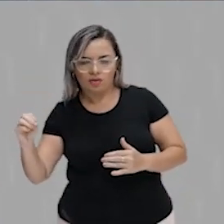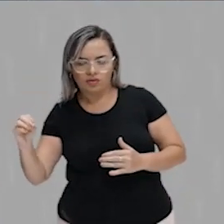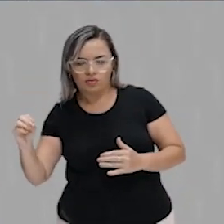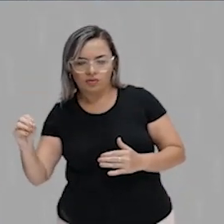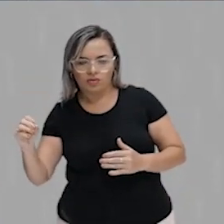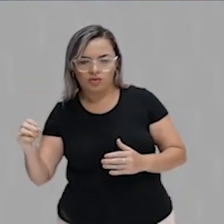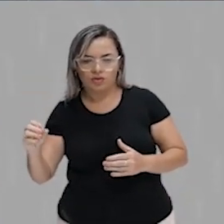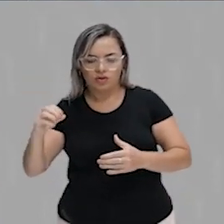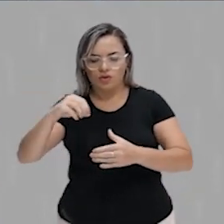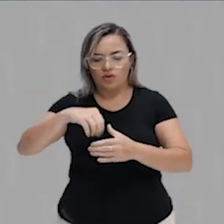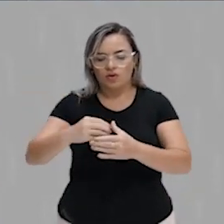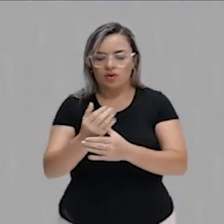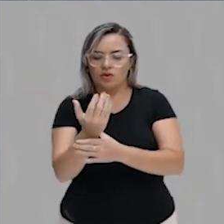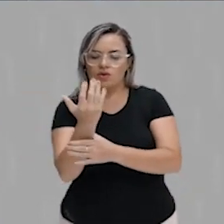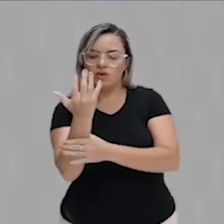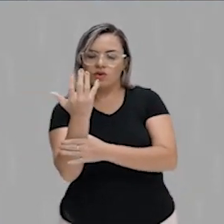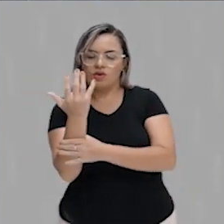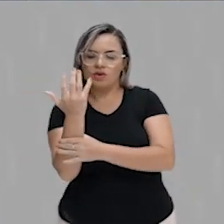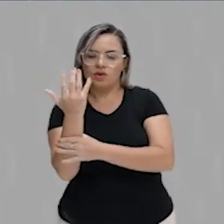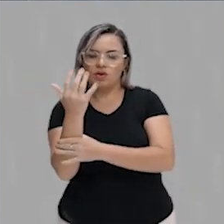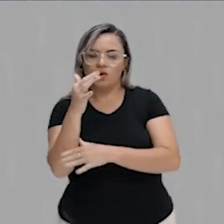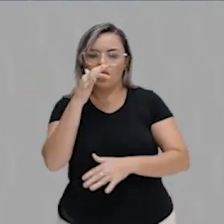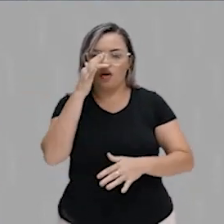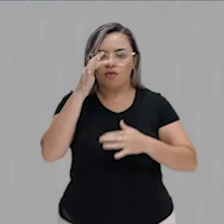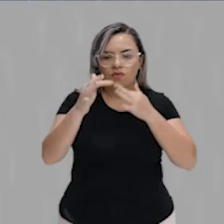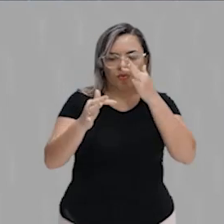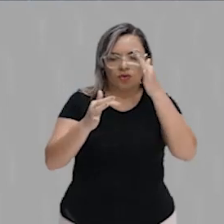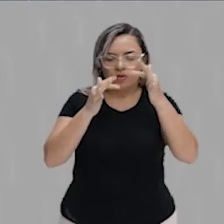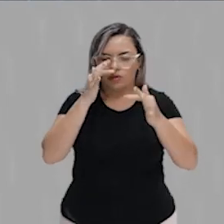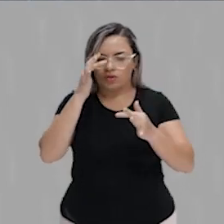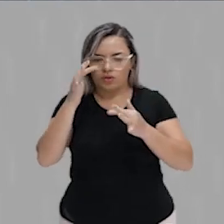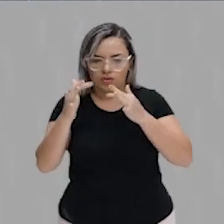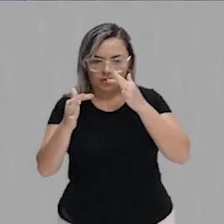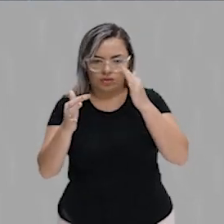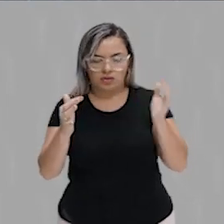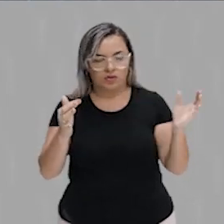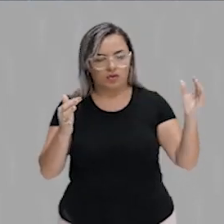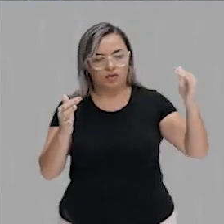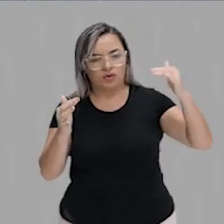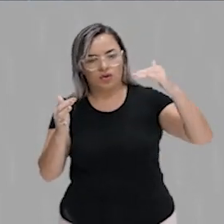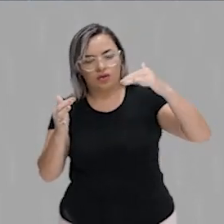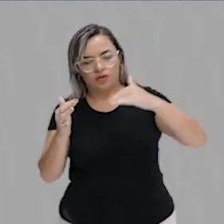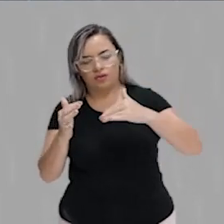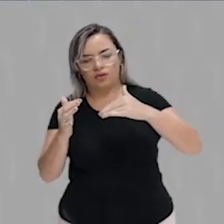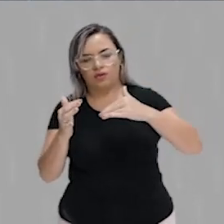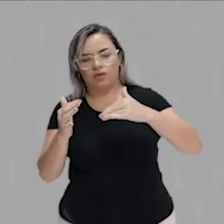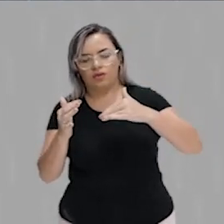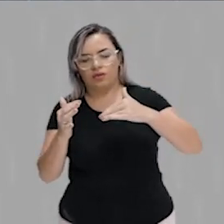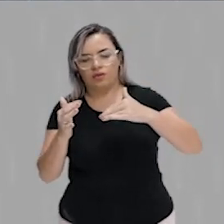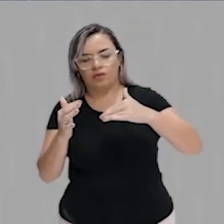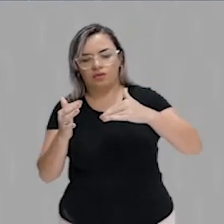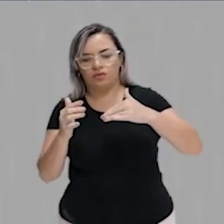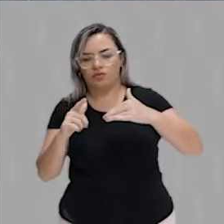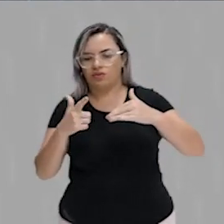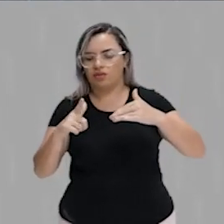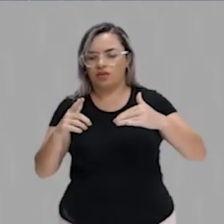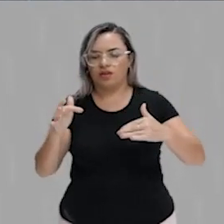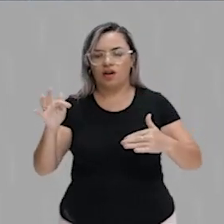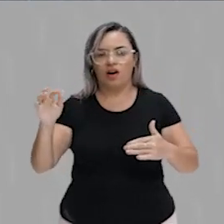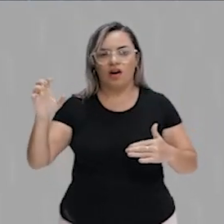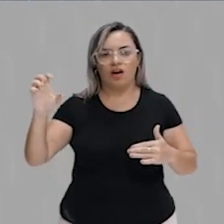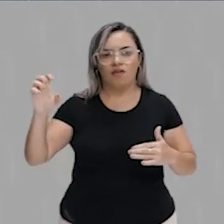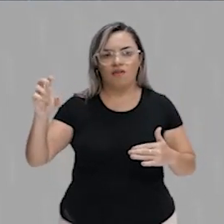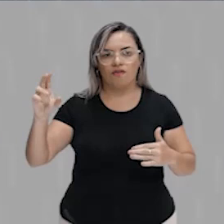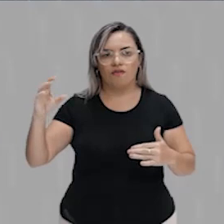Agora, se eu pegar uma flor dessa, e aplicar auxina, sem que ela seja fecundada, o fruto